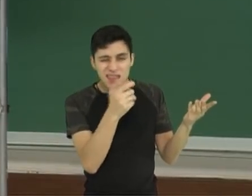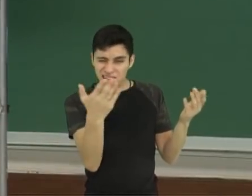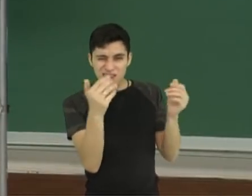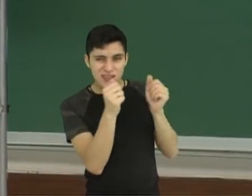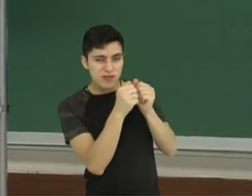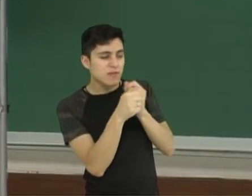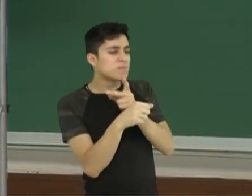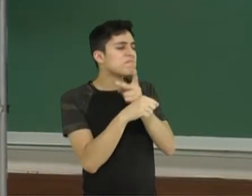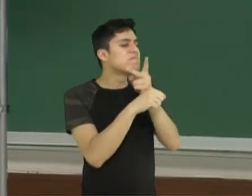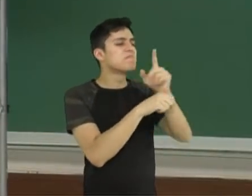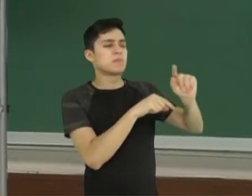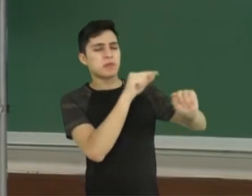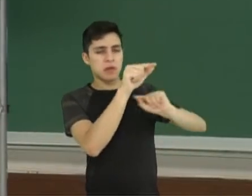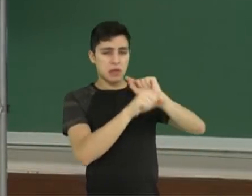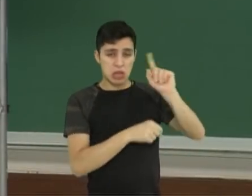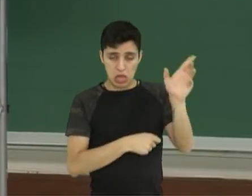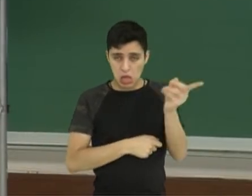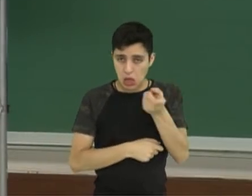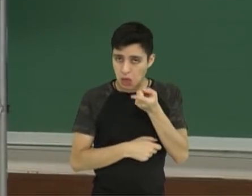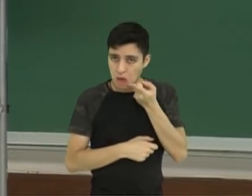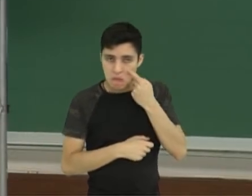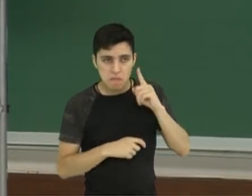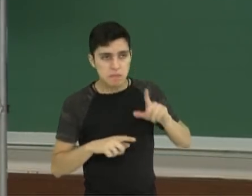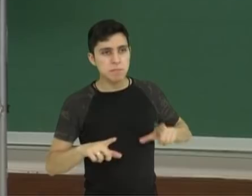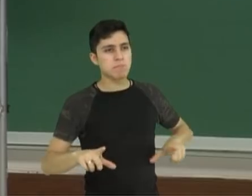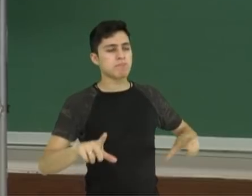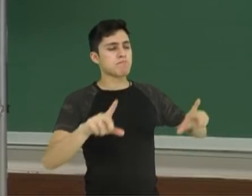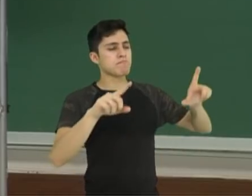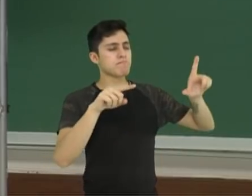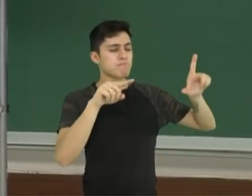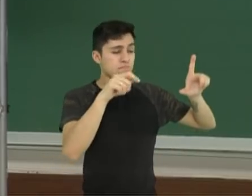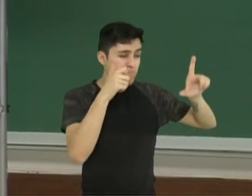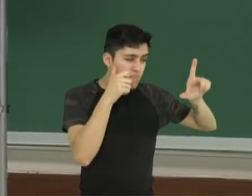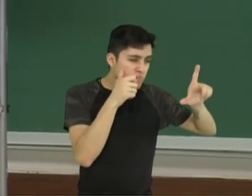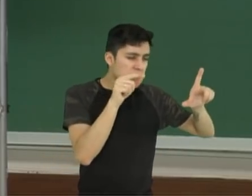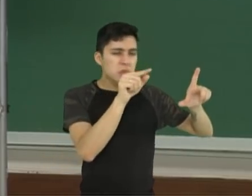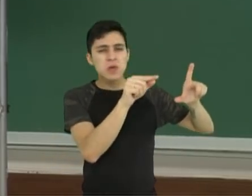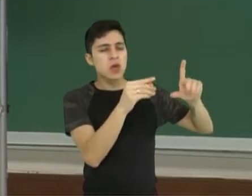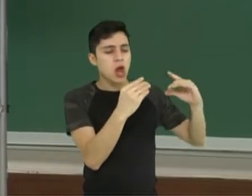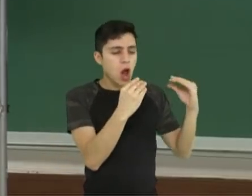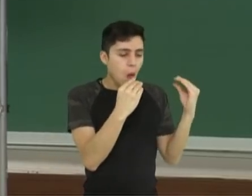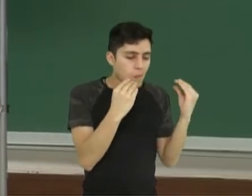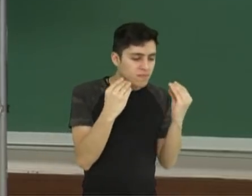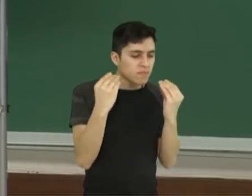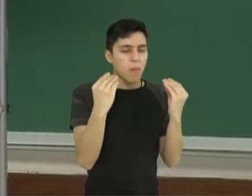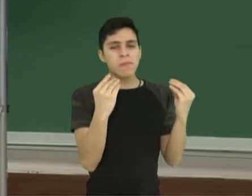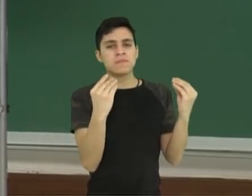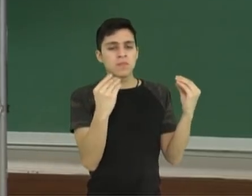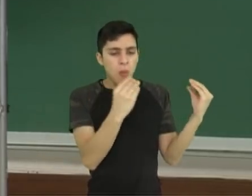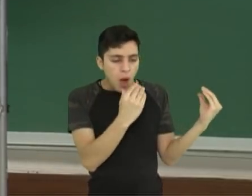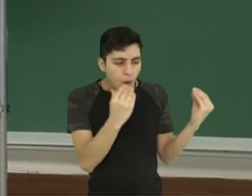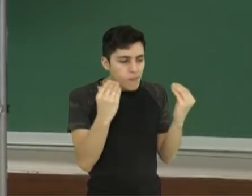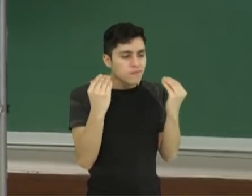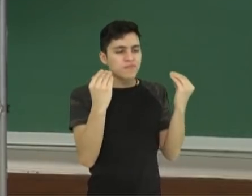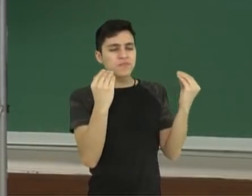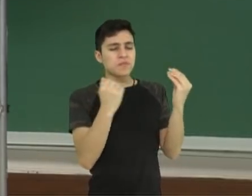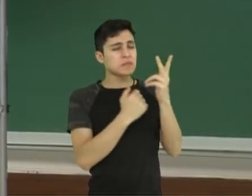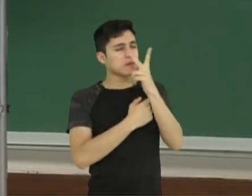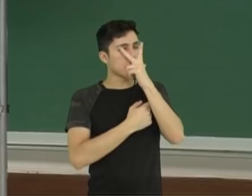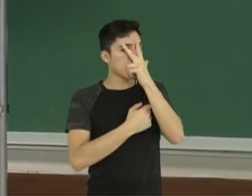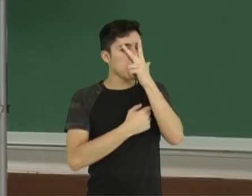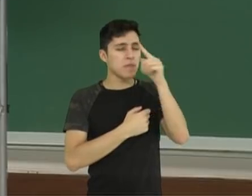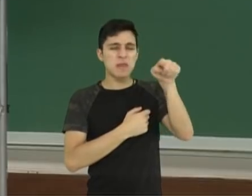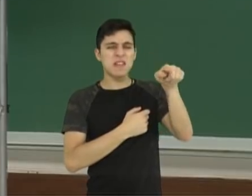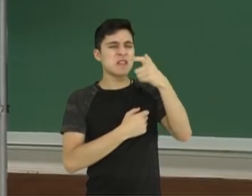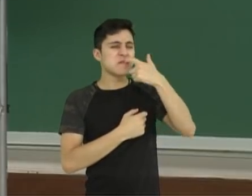se a gente olhar essa imagem, a menininha está comendo melancia. Eu acho, por ela ser muito